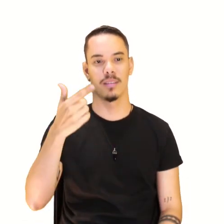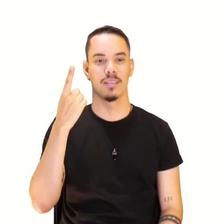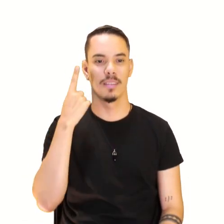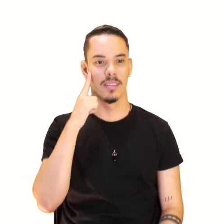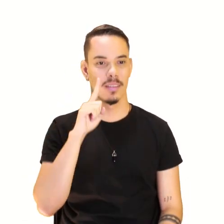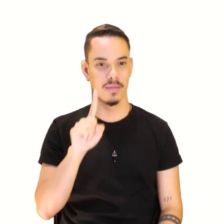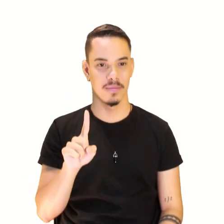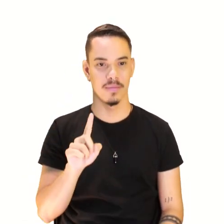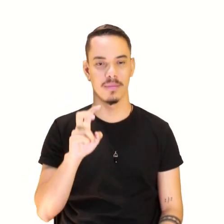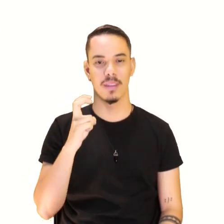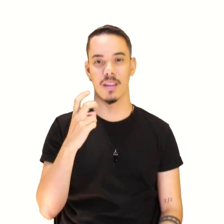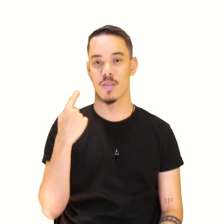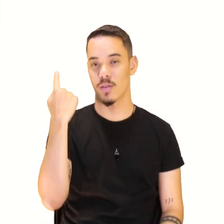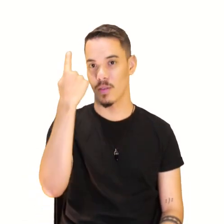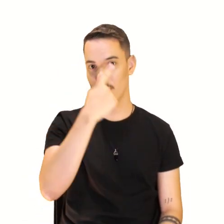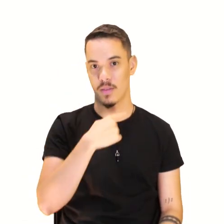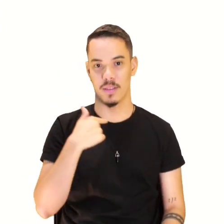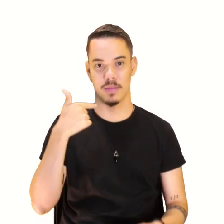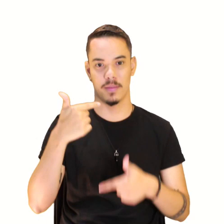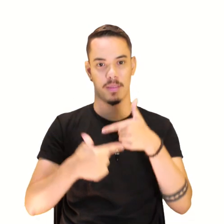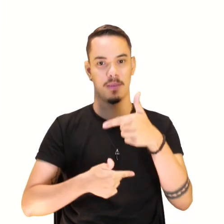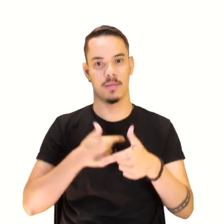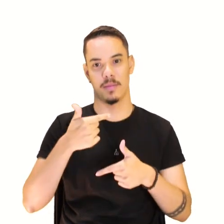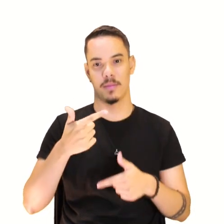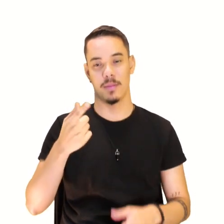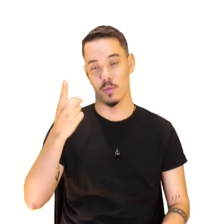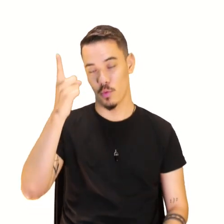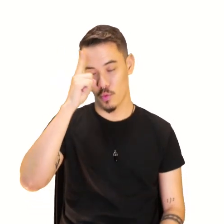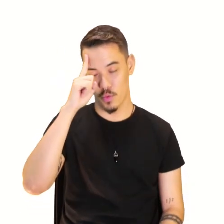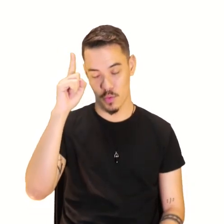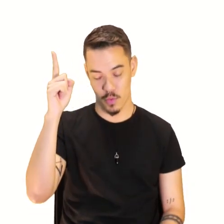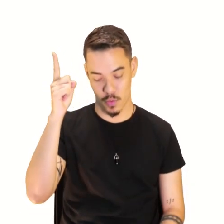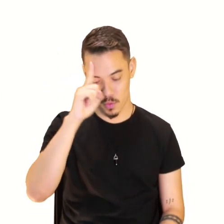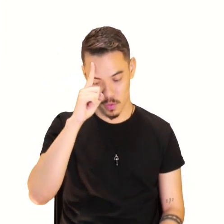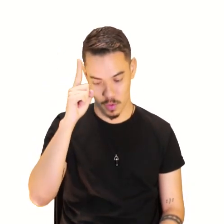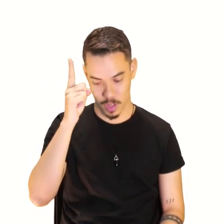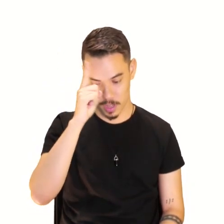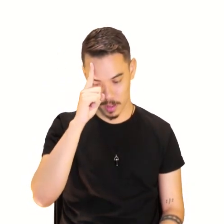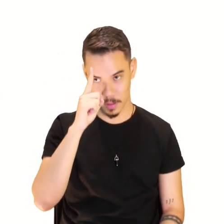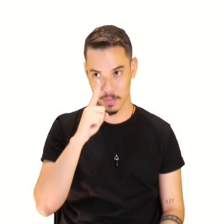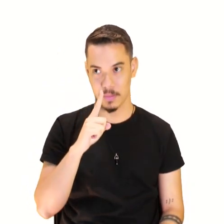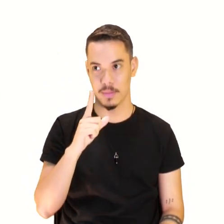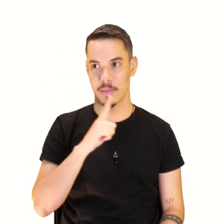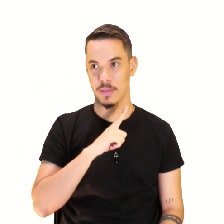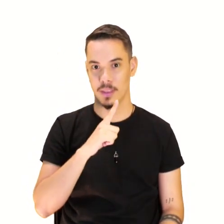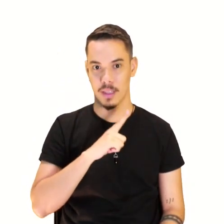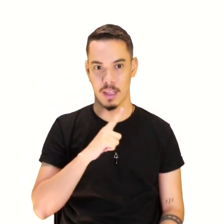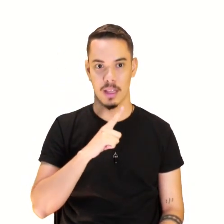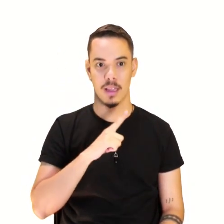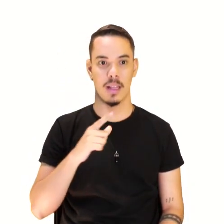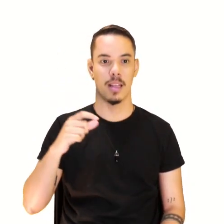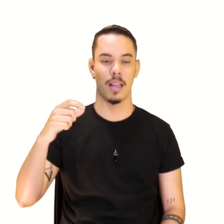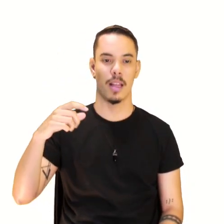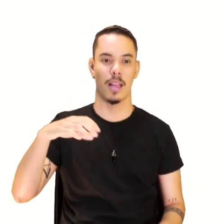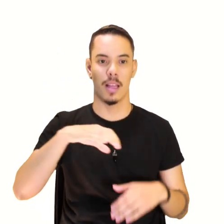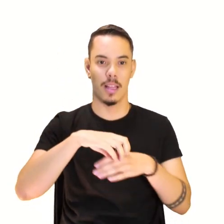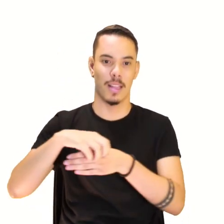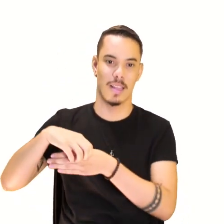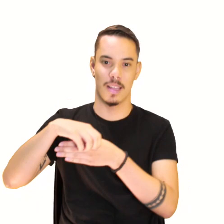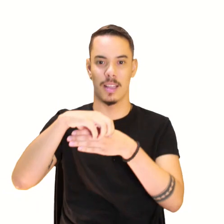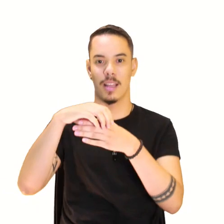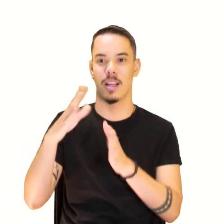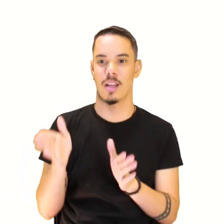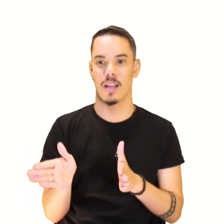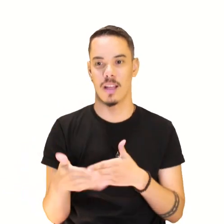com 5 horas de trabalhos diários Nossa Senhora Nossa pula tem guindaste caixa dias e horas